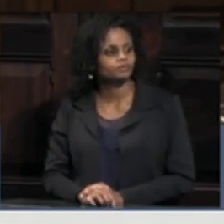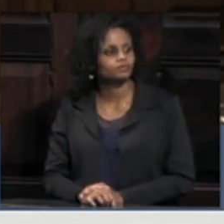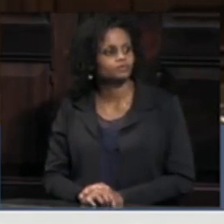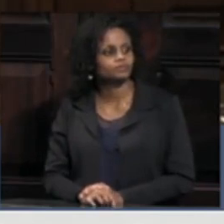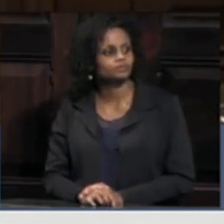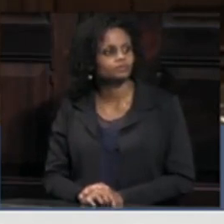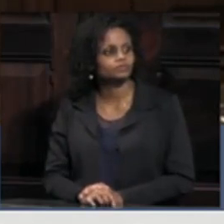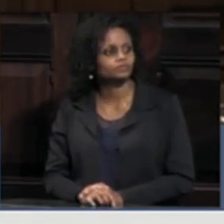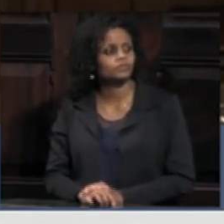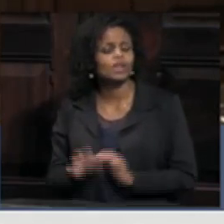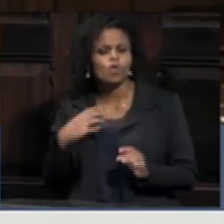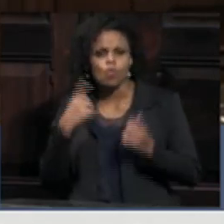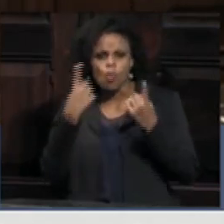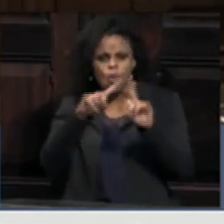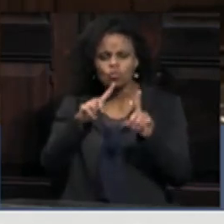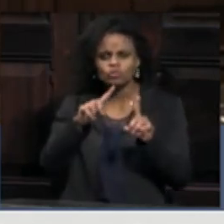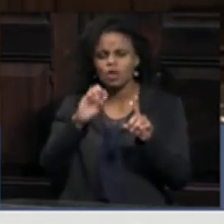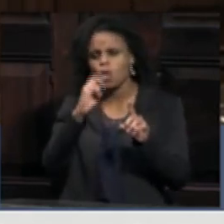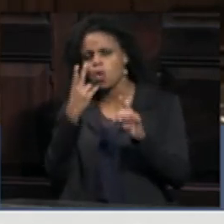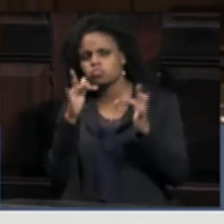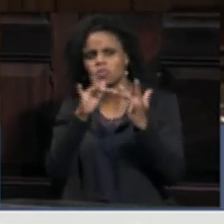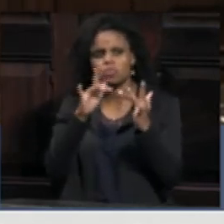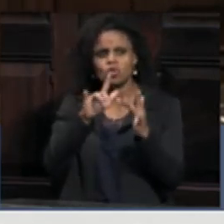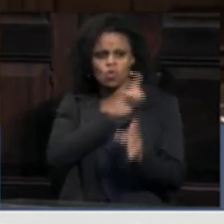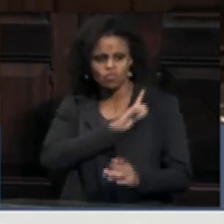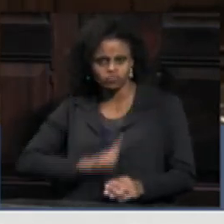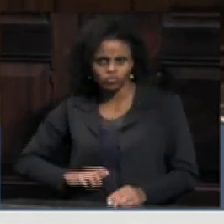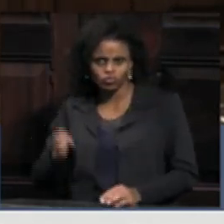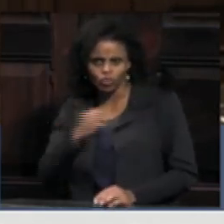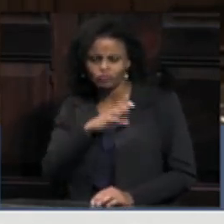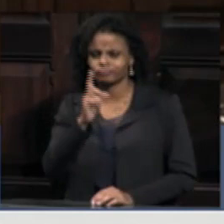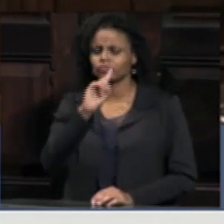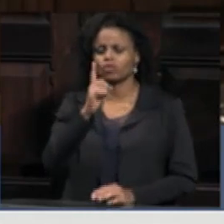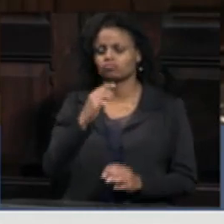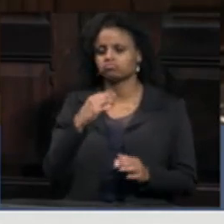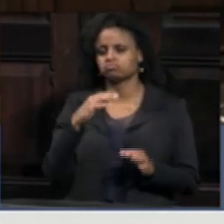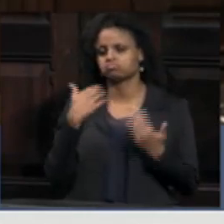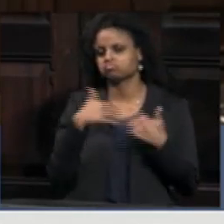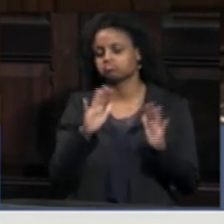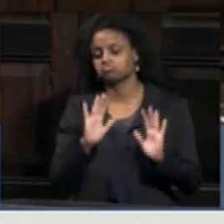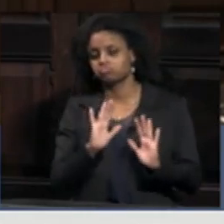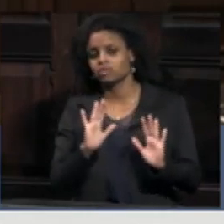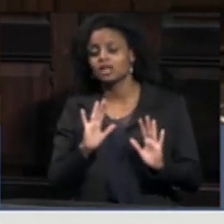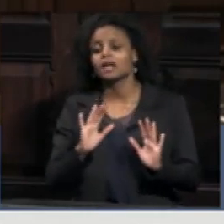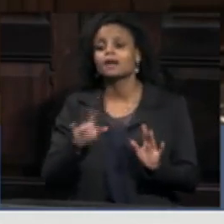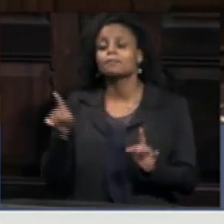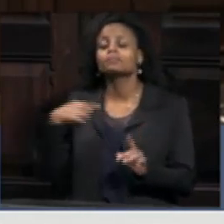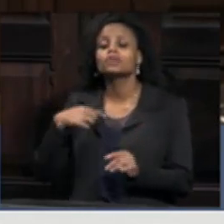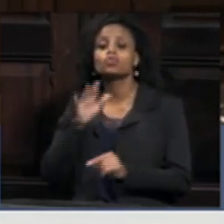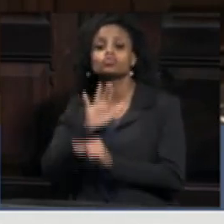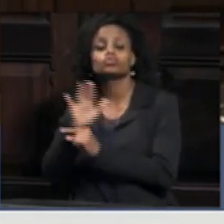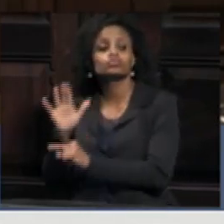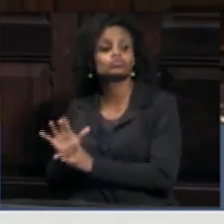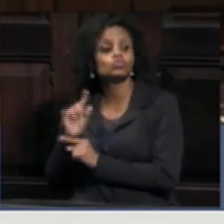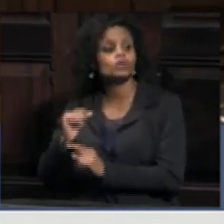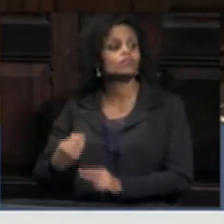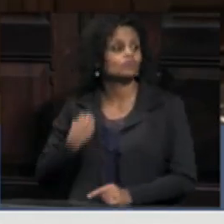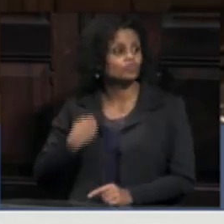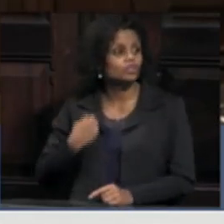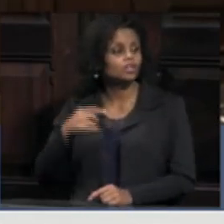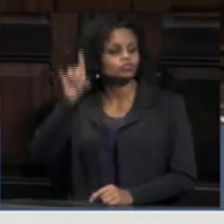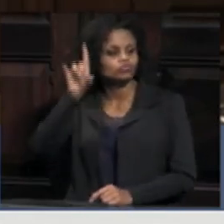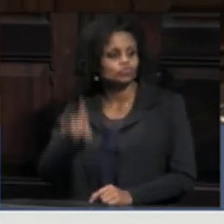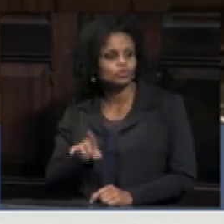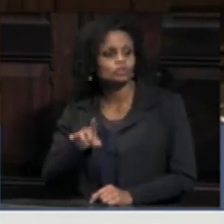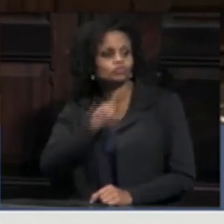do futuro governador, não quero entrar nessa seara, mas por ser a favor da vida e do direito